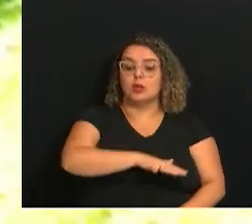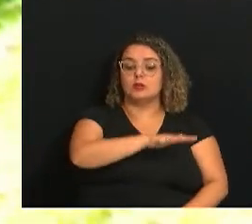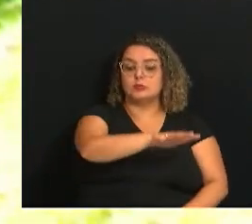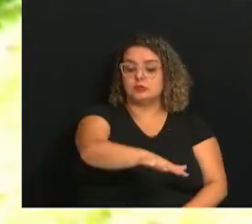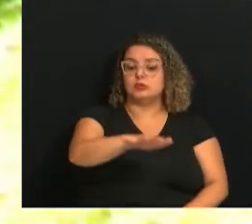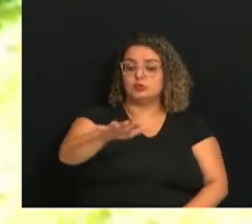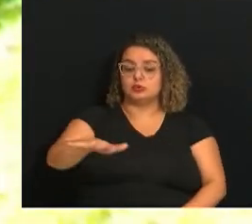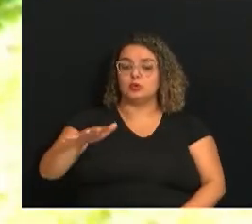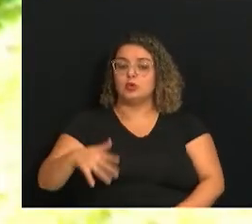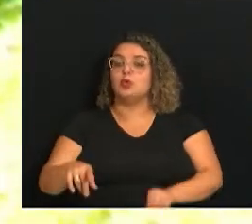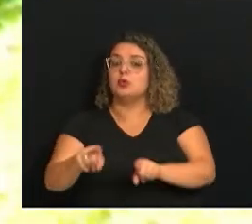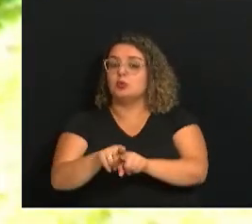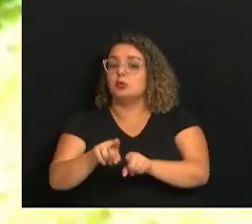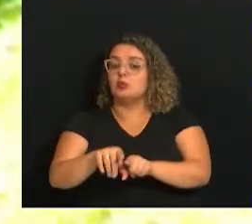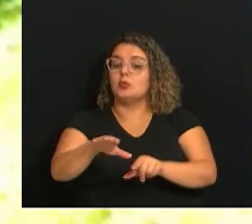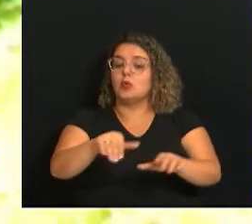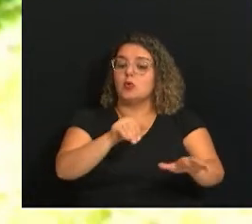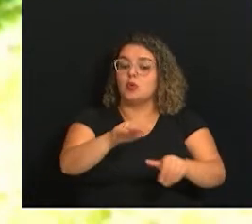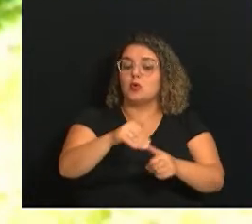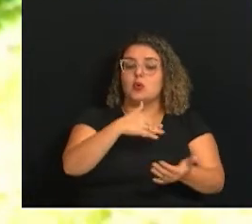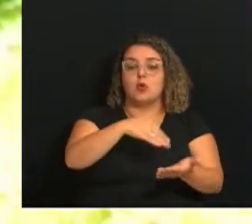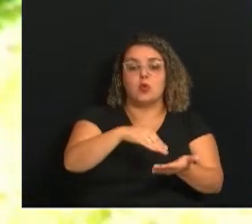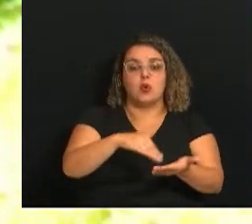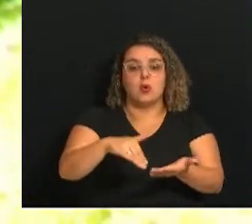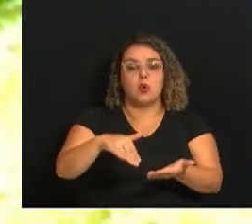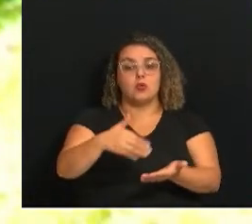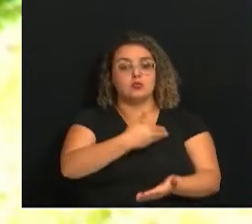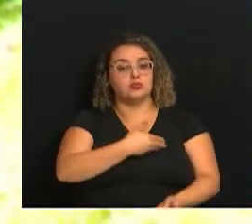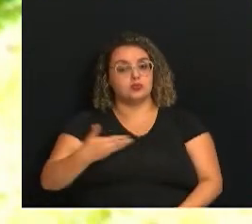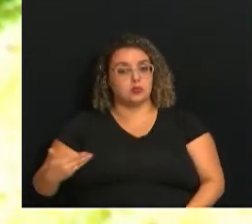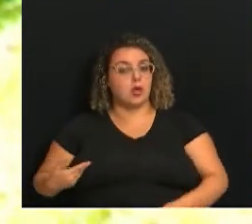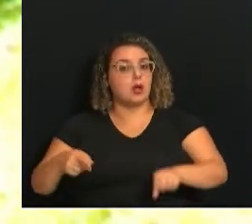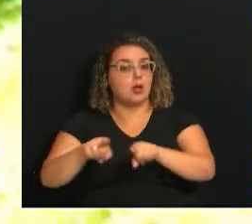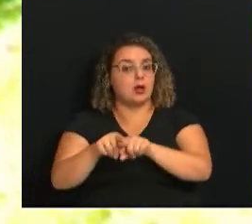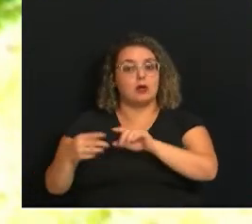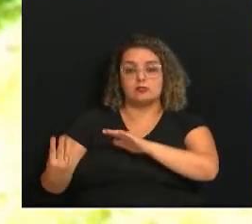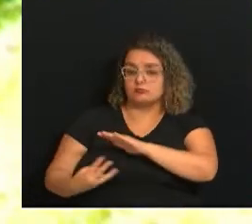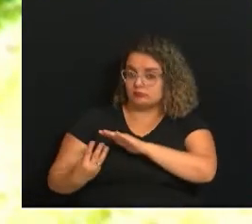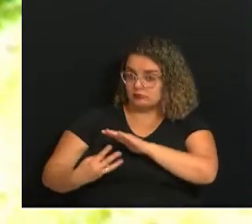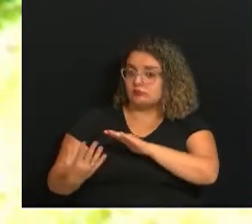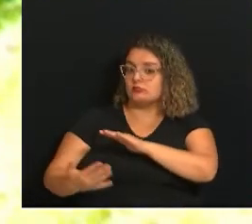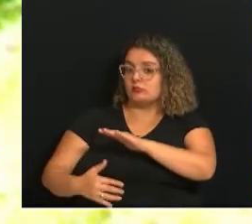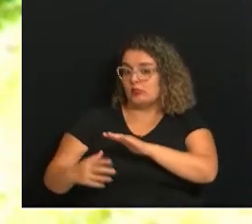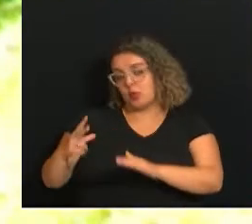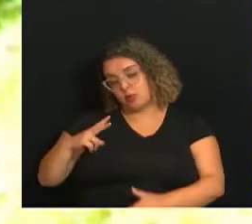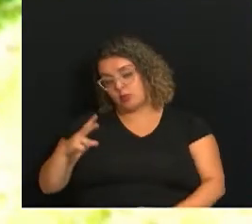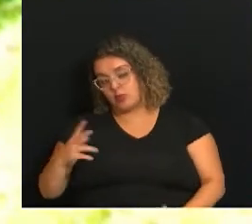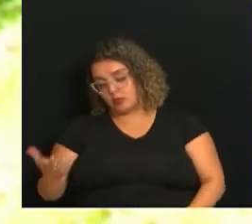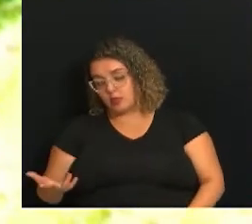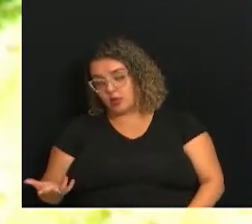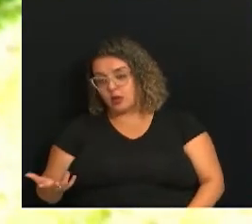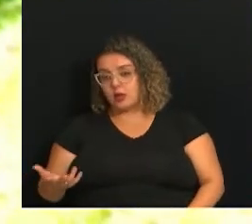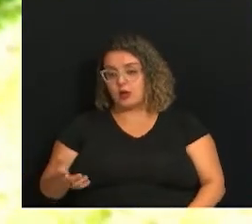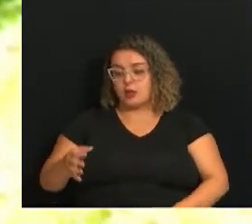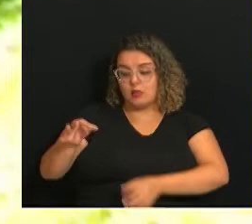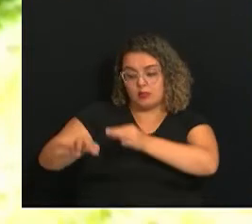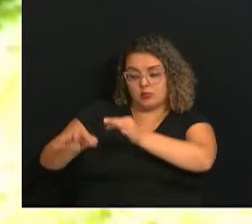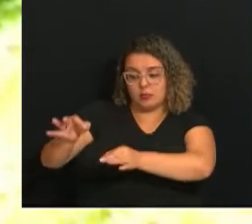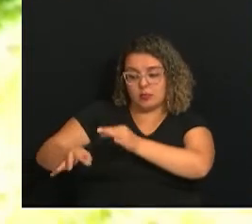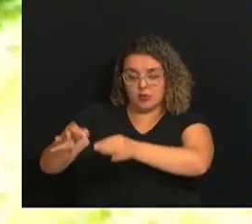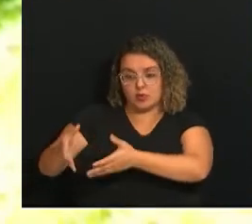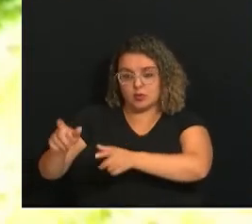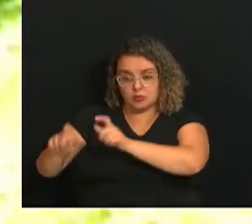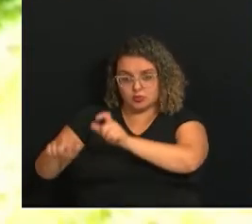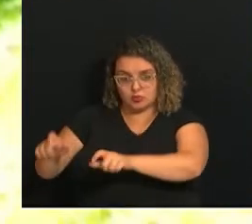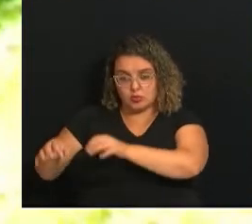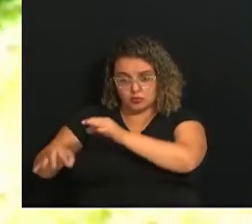poderão ser convocados órgãos públicos e privados, instituições públicas e privadas, pessoas jurídicas e